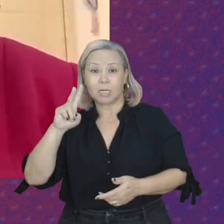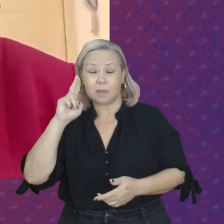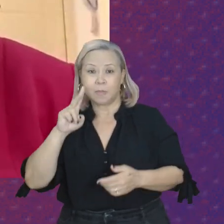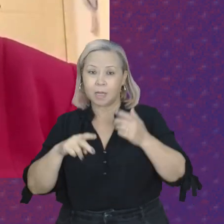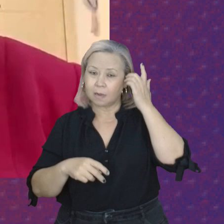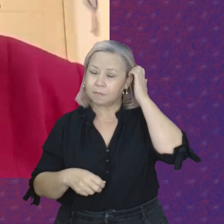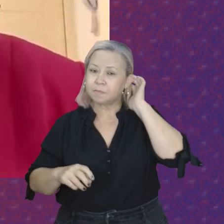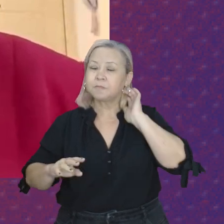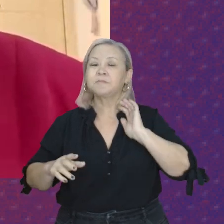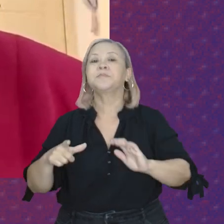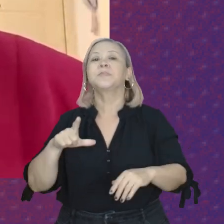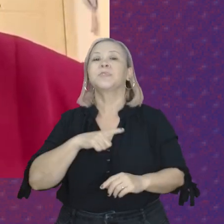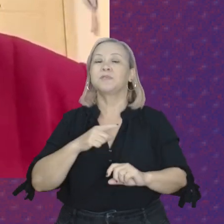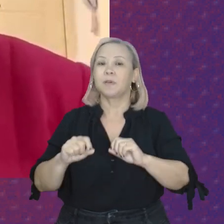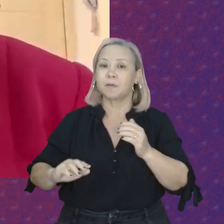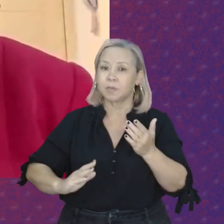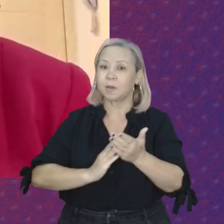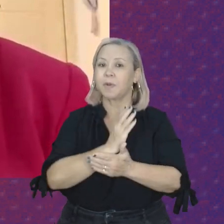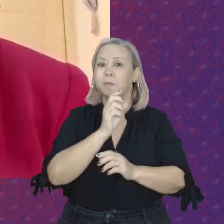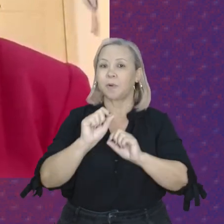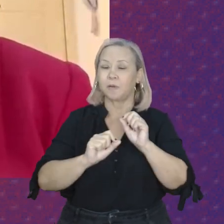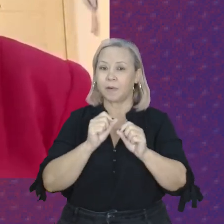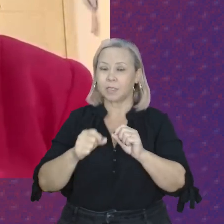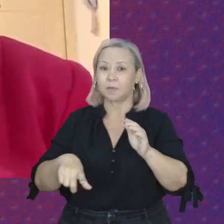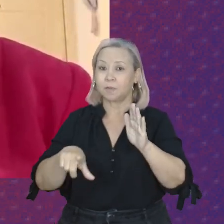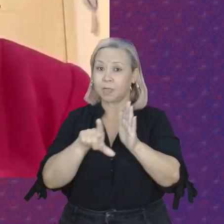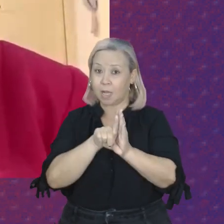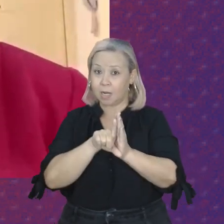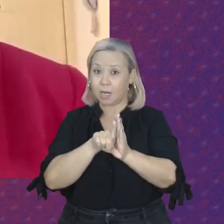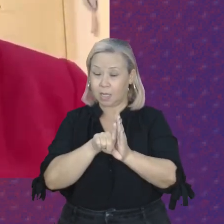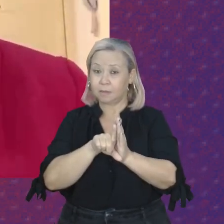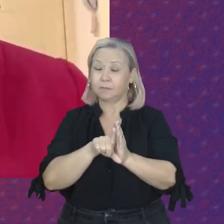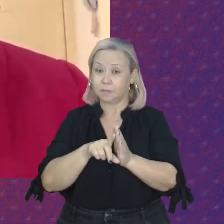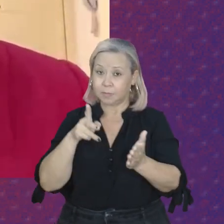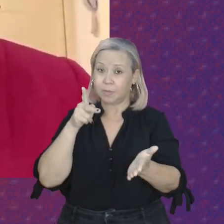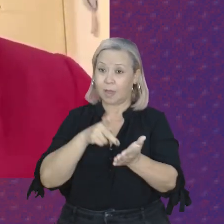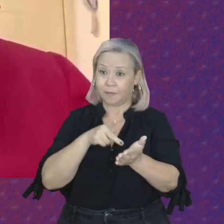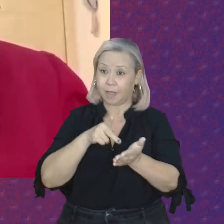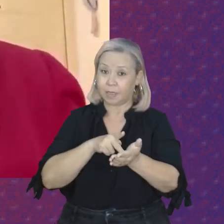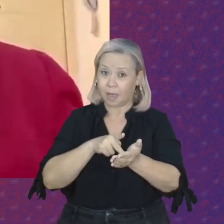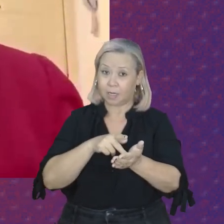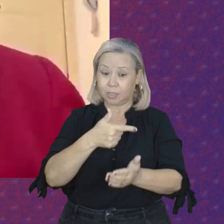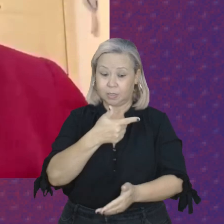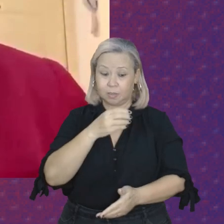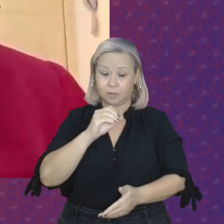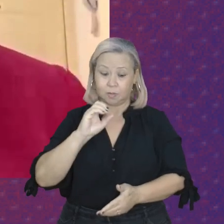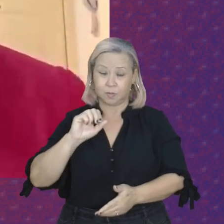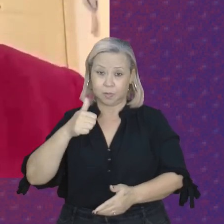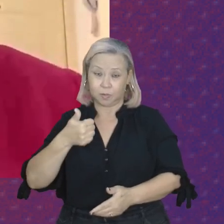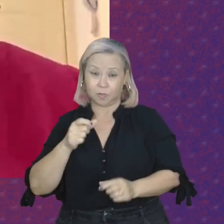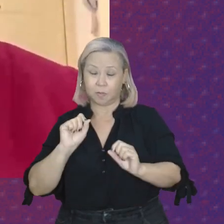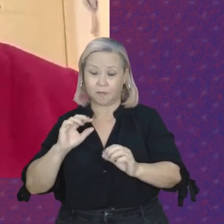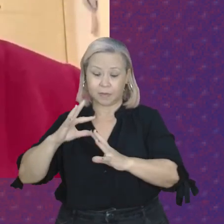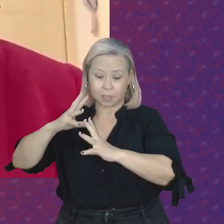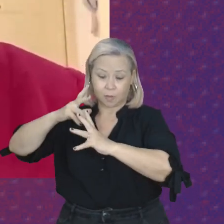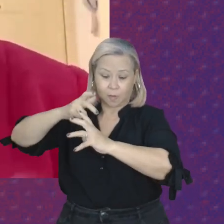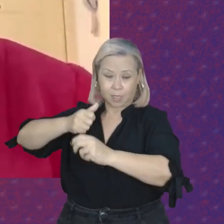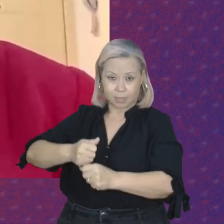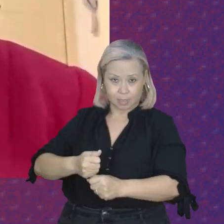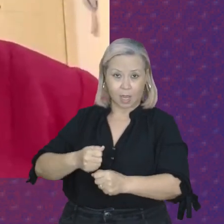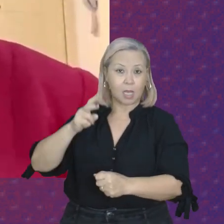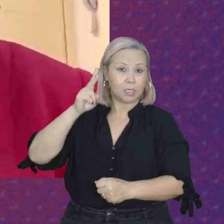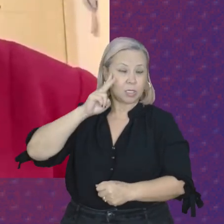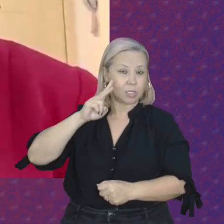a promulgação da Lei da Comissão Nacional da Verdade, em 2011, né, para poder fazer o resgate histórico, né, do que